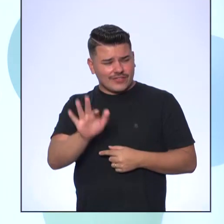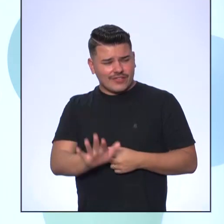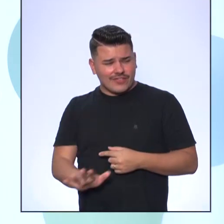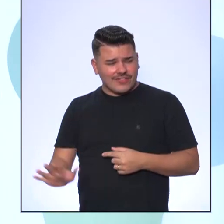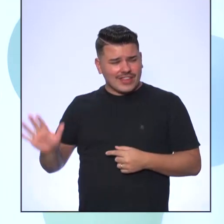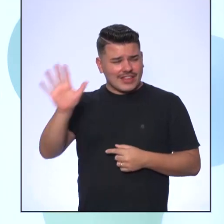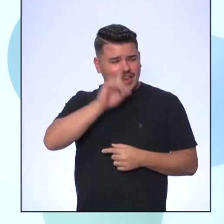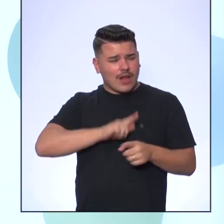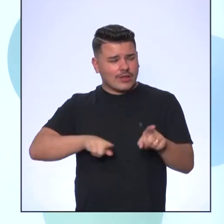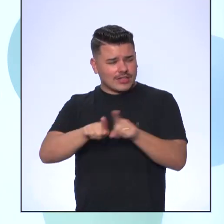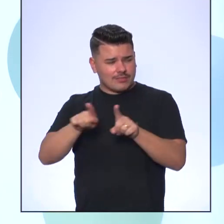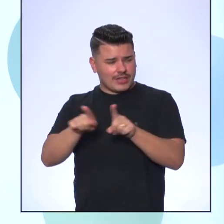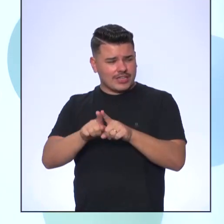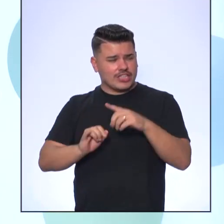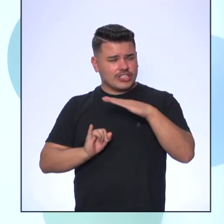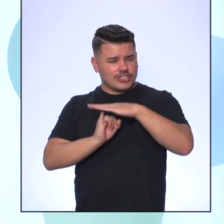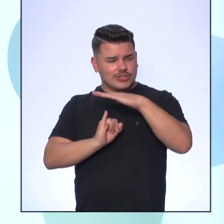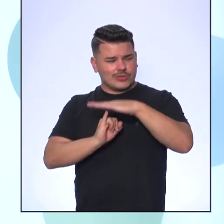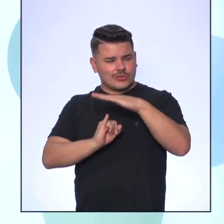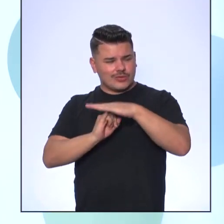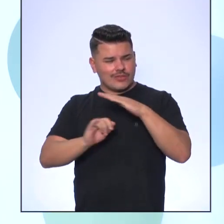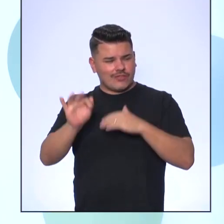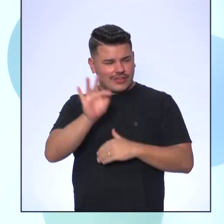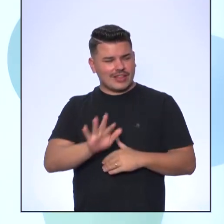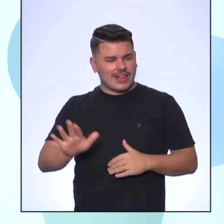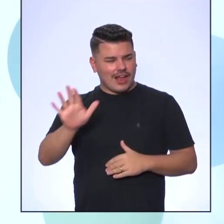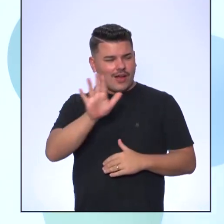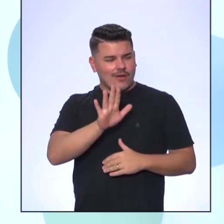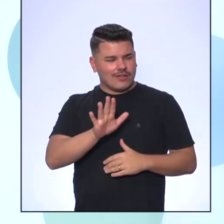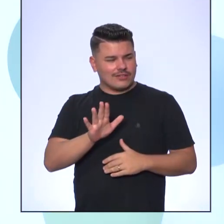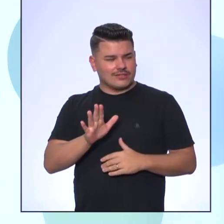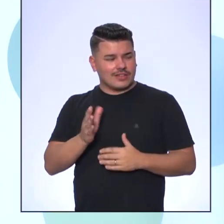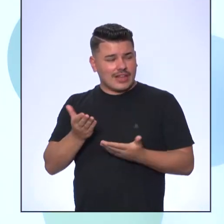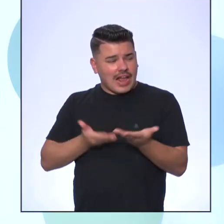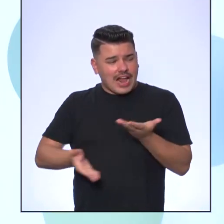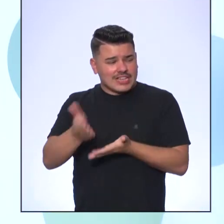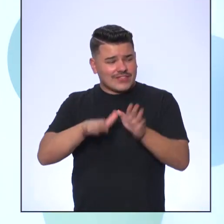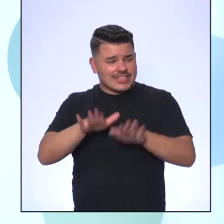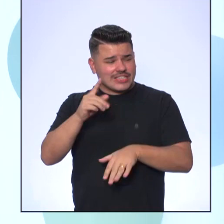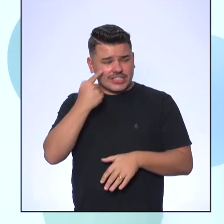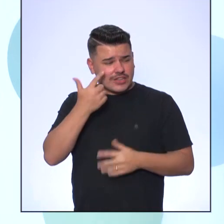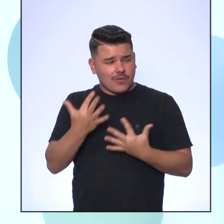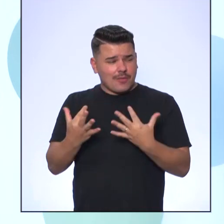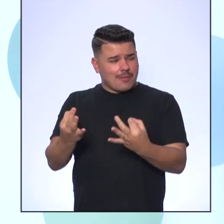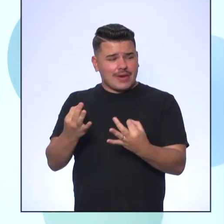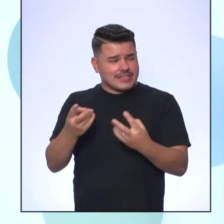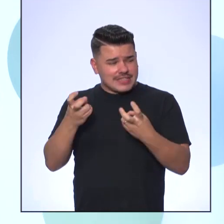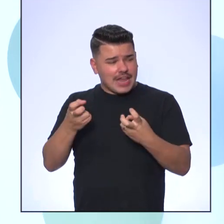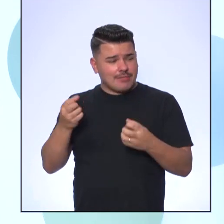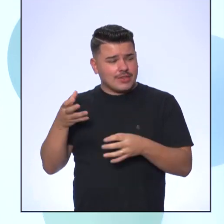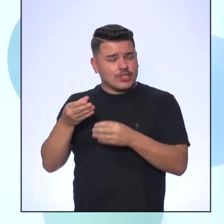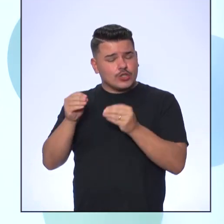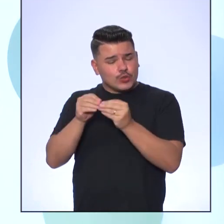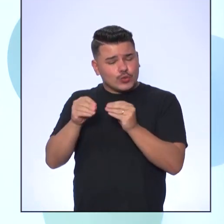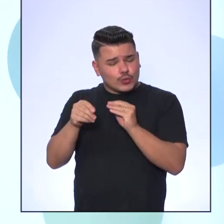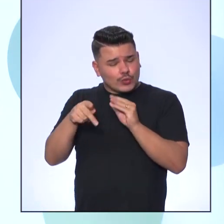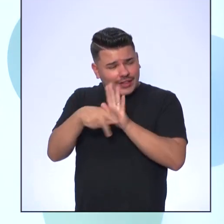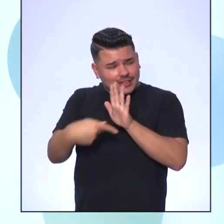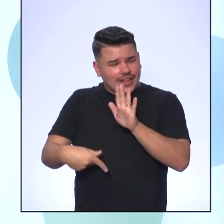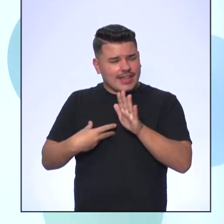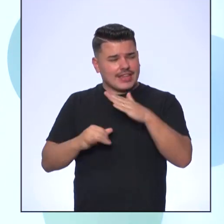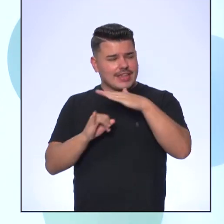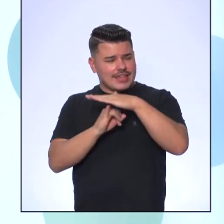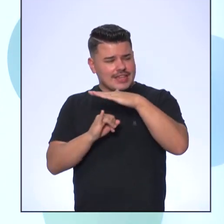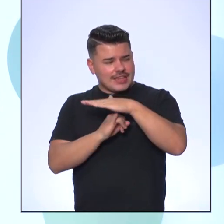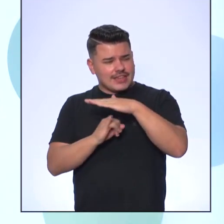para os institutos federais. Às vezes nós não nos atentamos à importância dos institutos federais, né, pelo